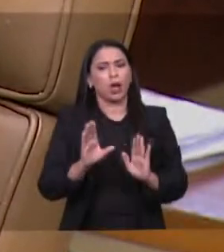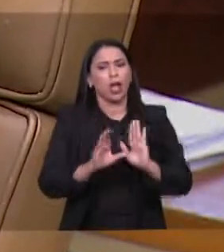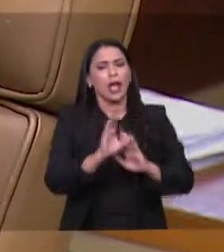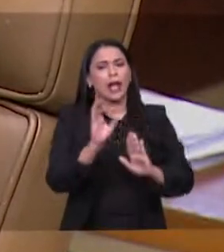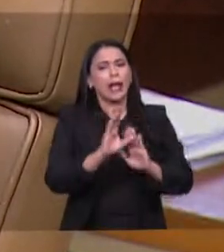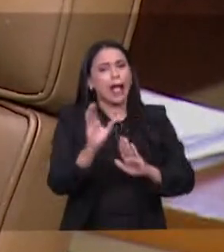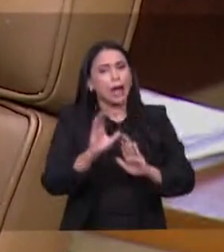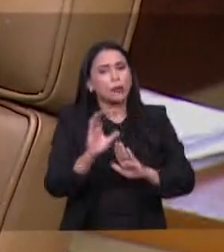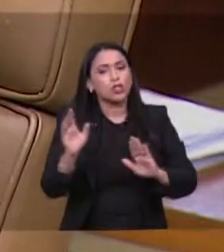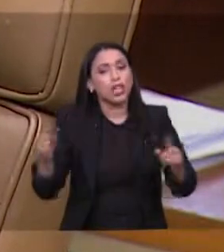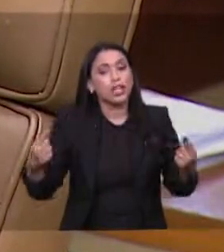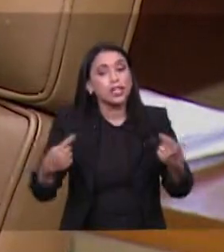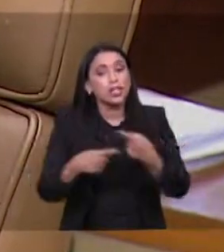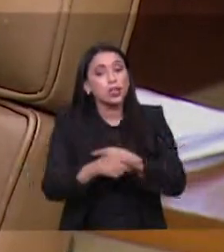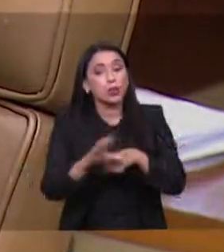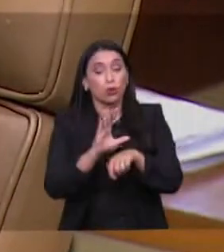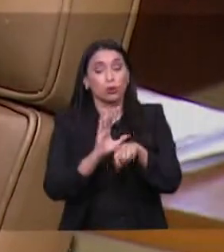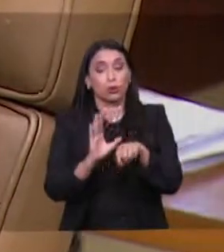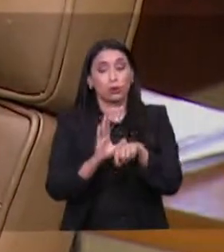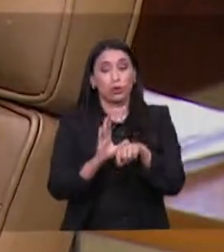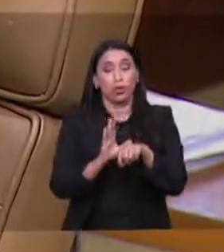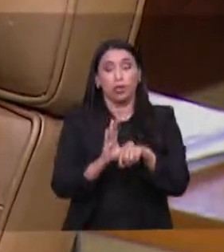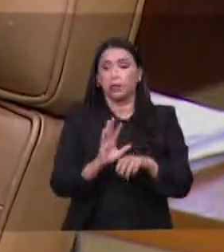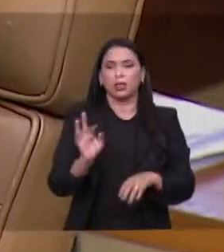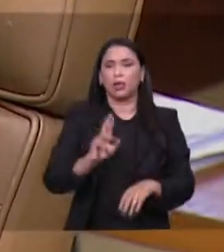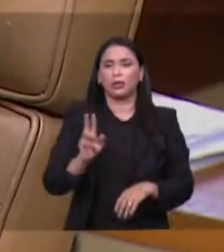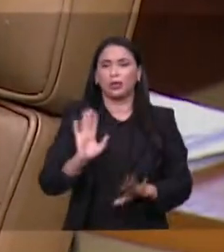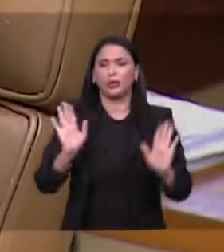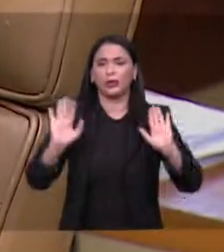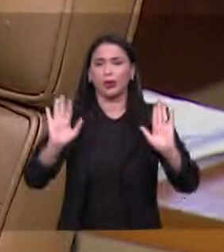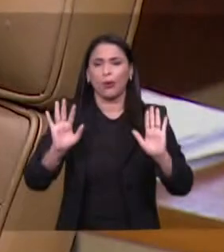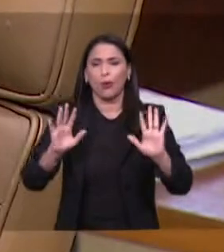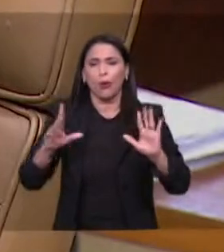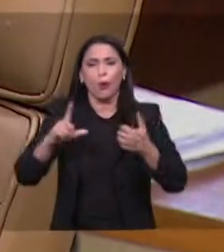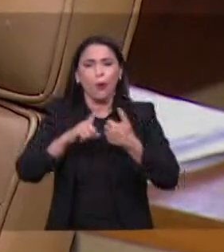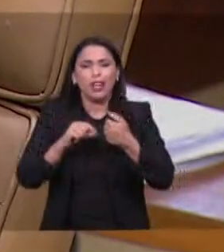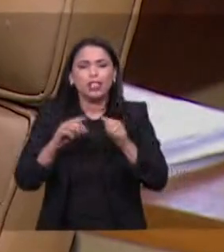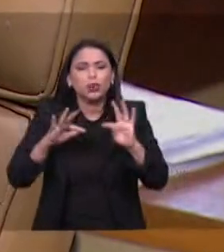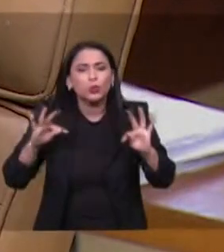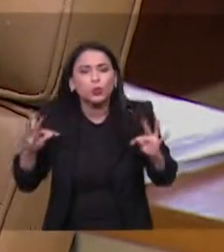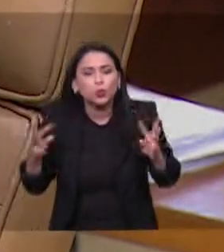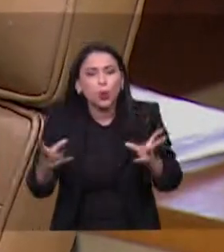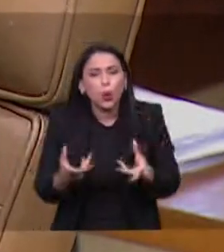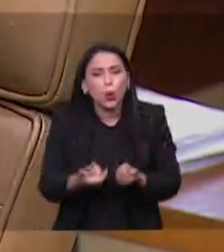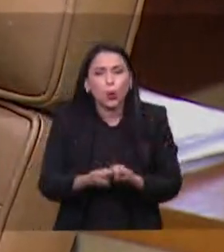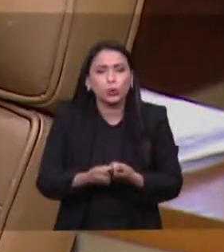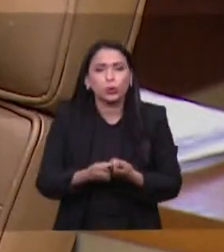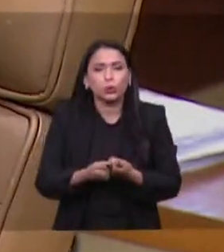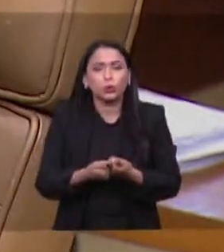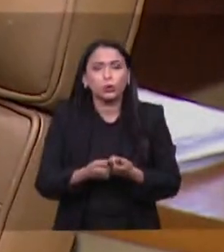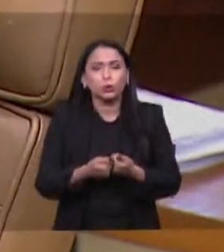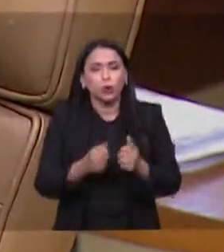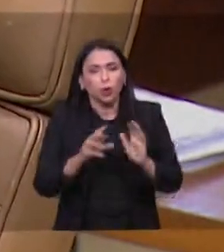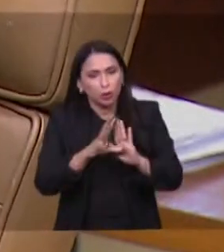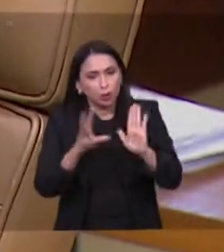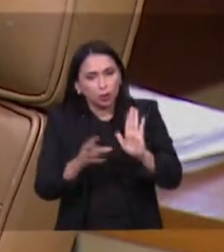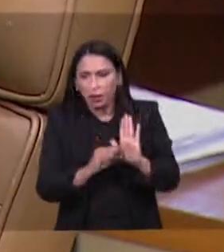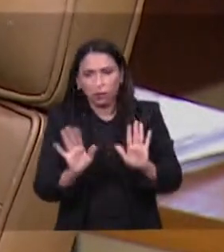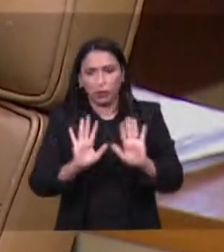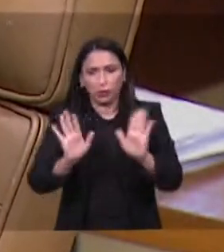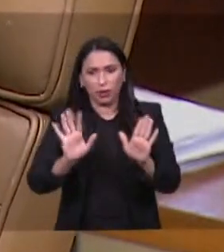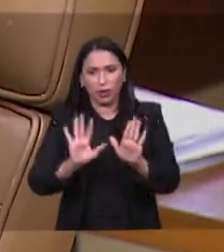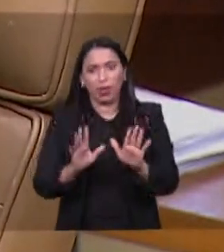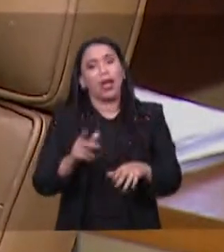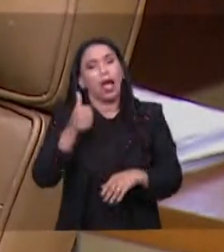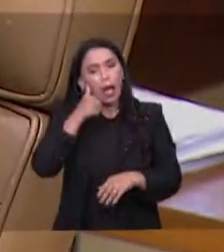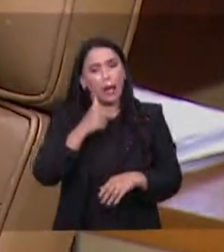é inconstitucional. Não, não, o artigo todo é inconstitucional, porque o caput... não, tem razão, a